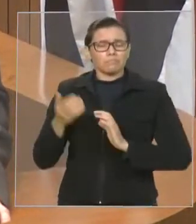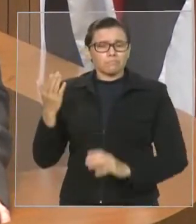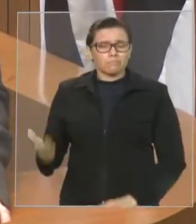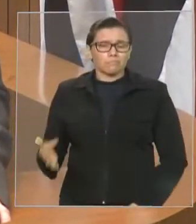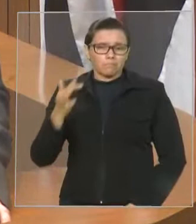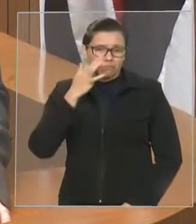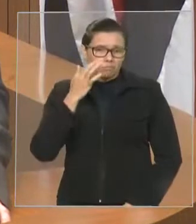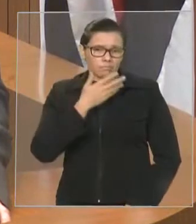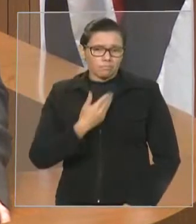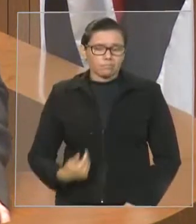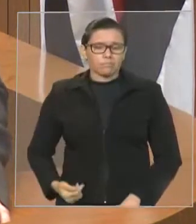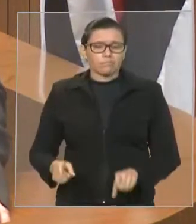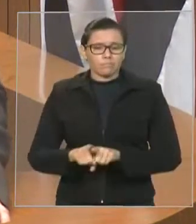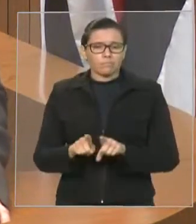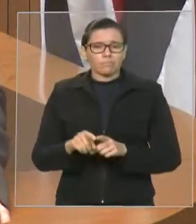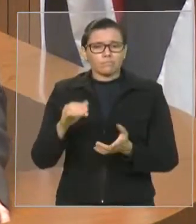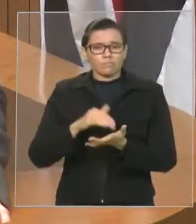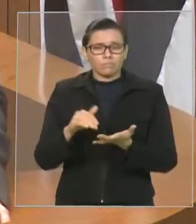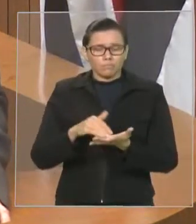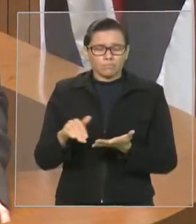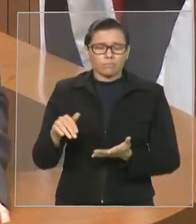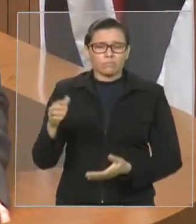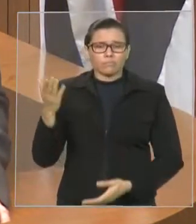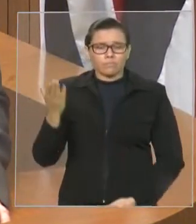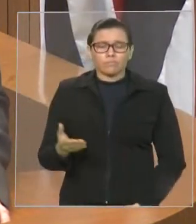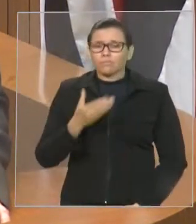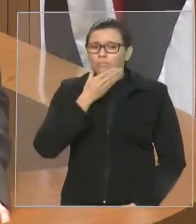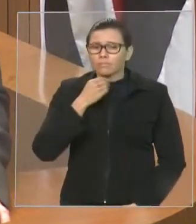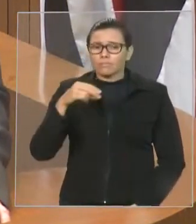por mais essa intervenção, mais um município